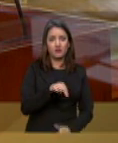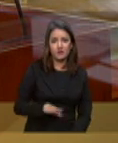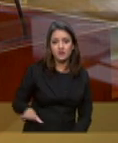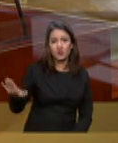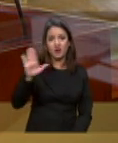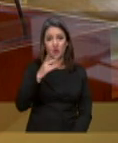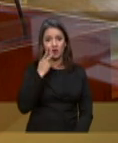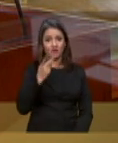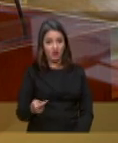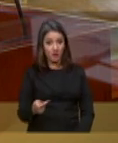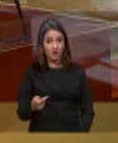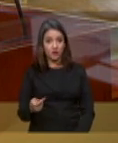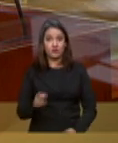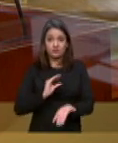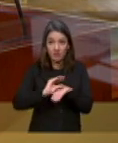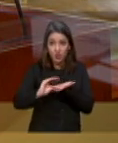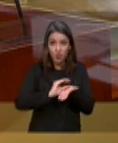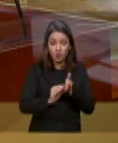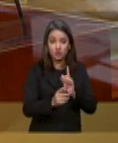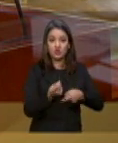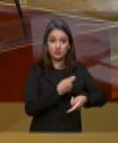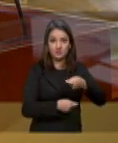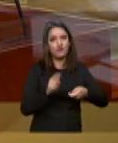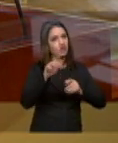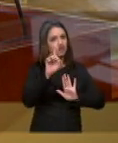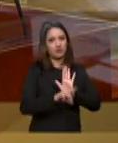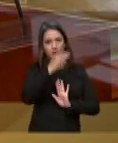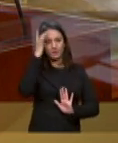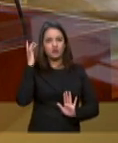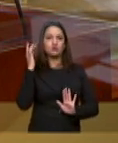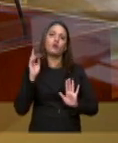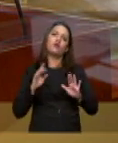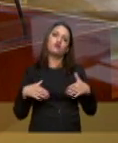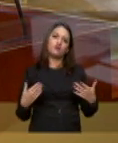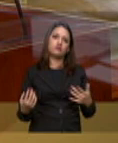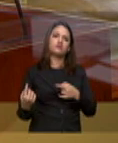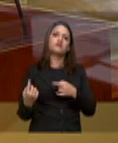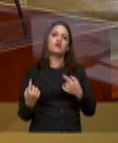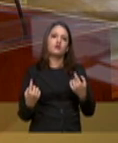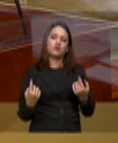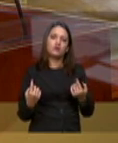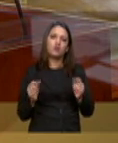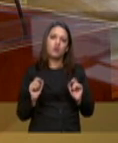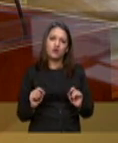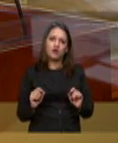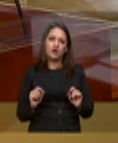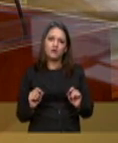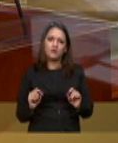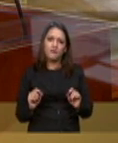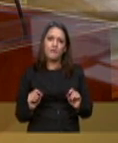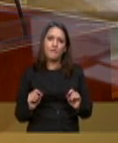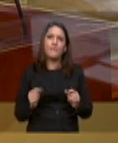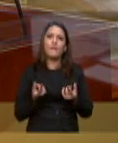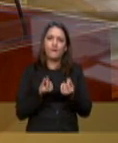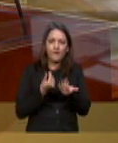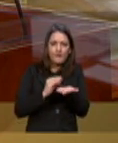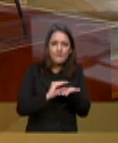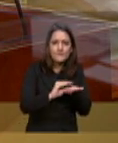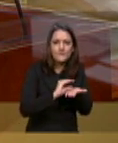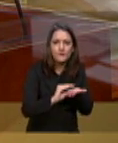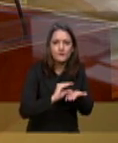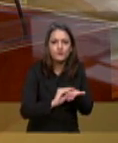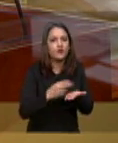administrativos, que são direitos do contribuinte, suspendem a exigibilidade dos tributos. Ou seja, no curso desses recursos, não